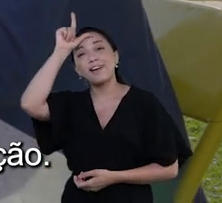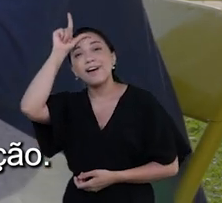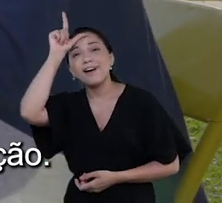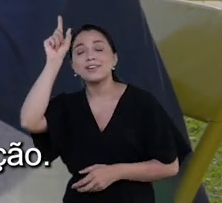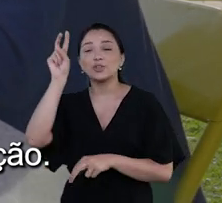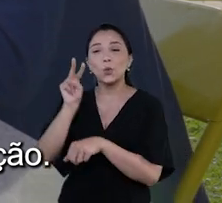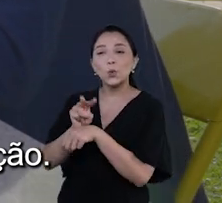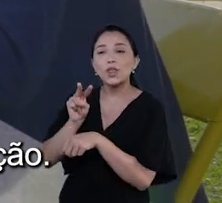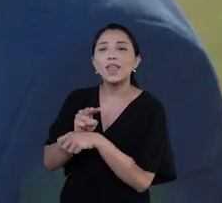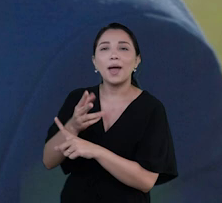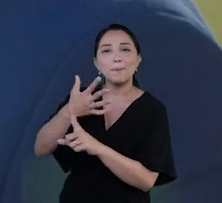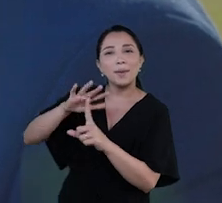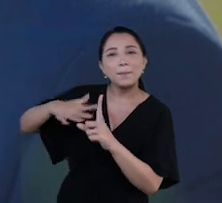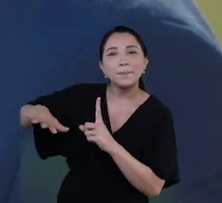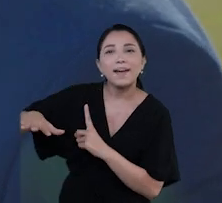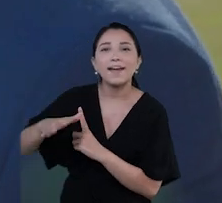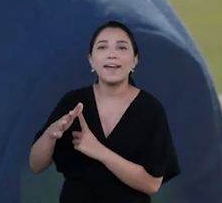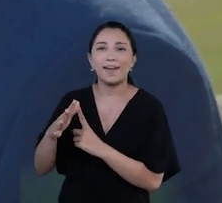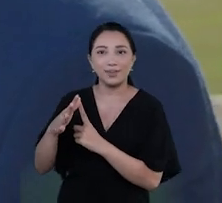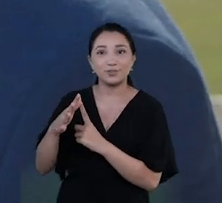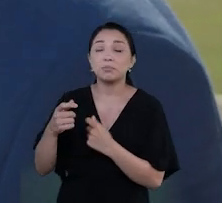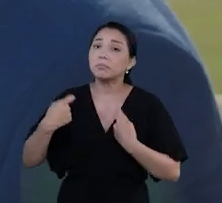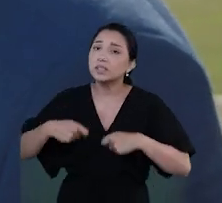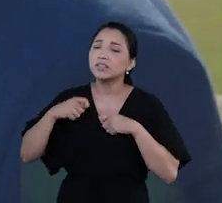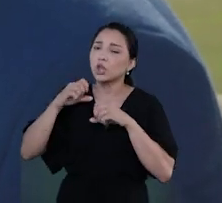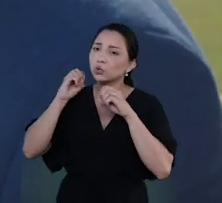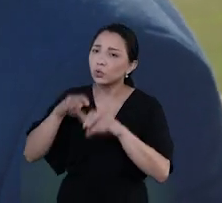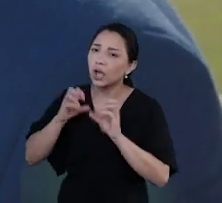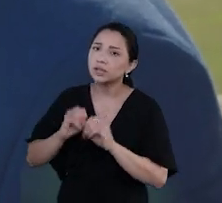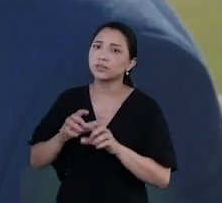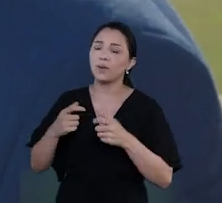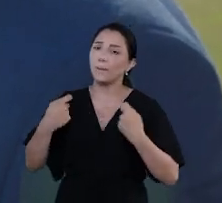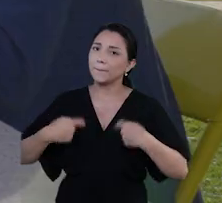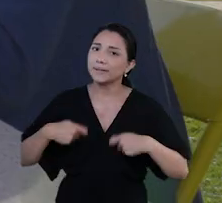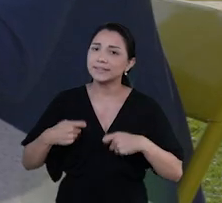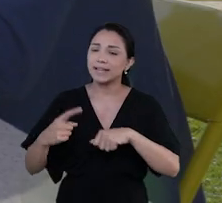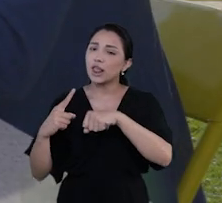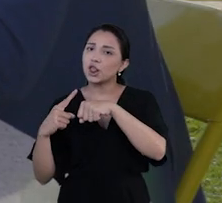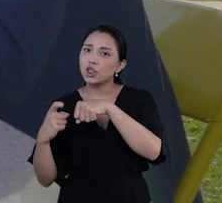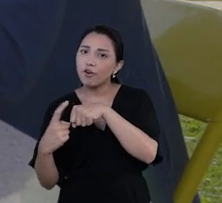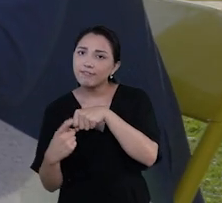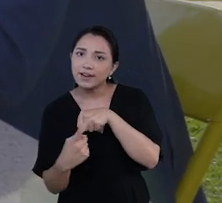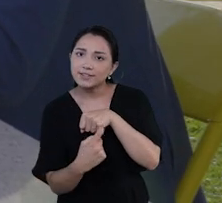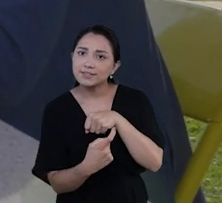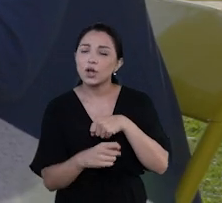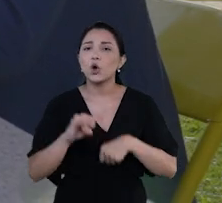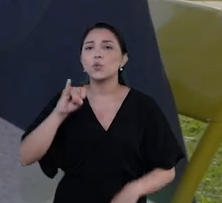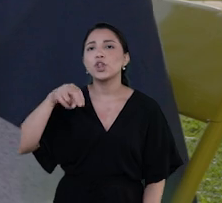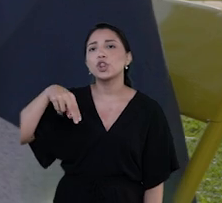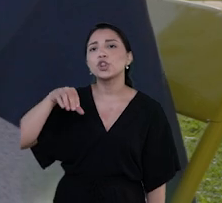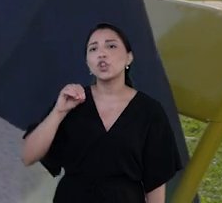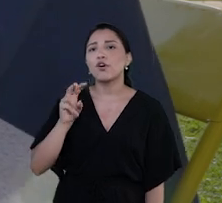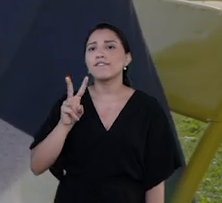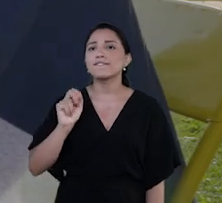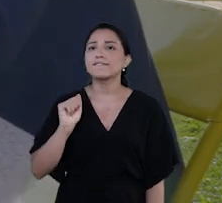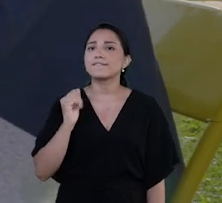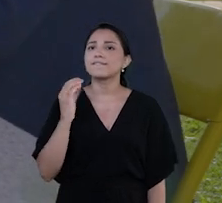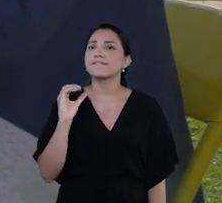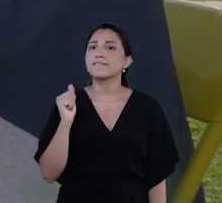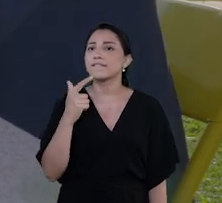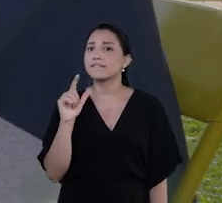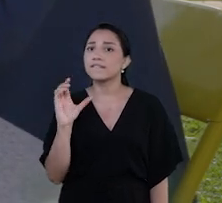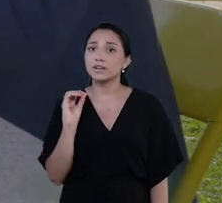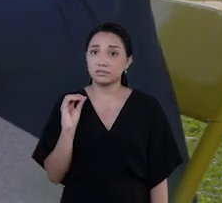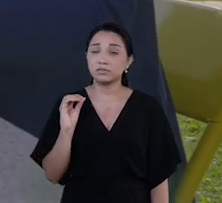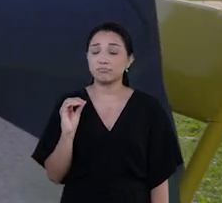cuidado com o meio ambiente sem educação sem eh inovação não é isso isso não não não é e é isso que a gente traz os